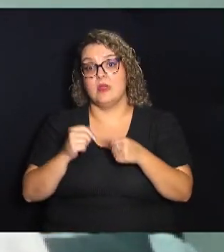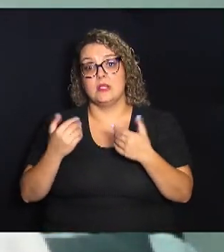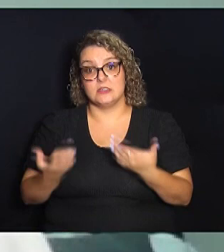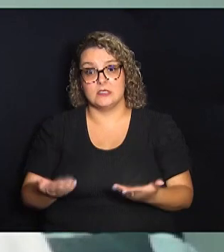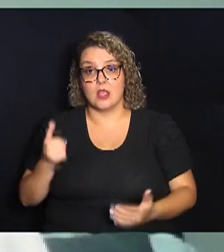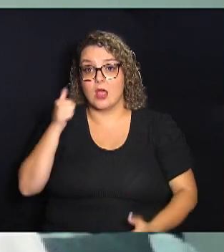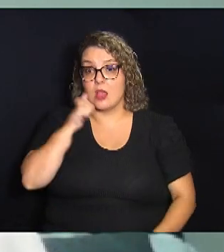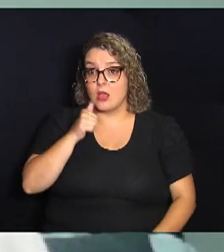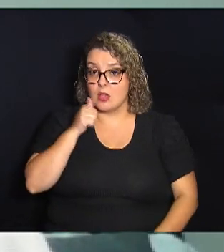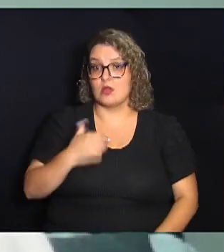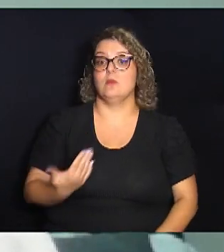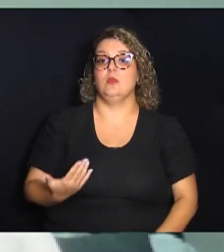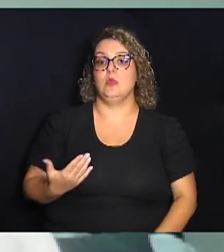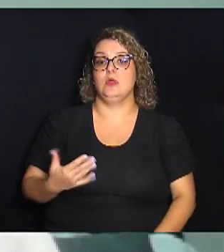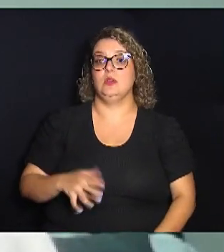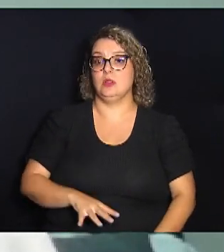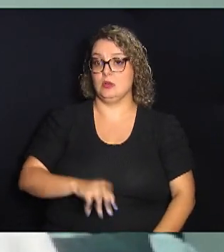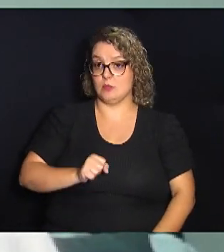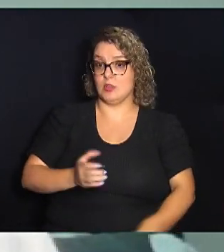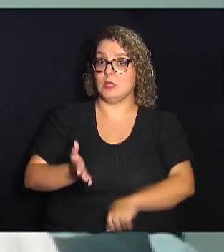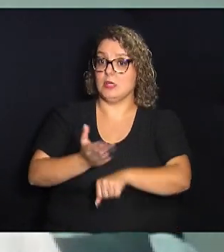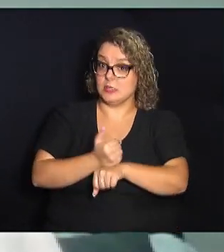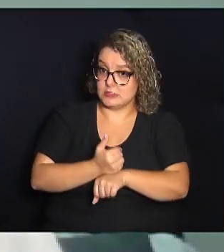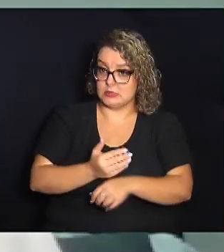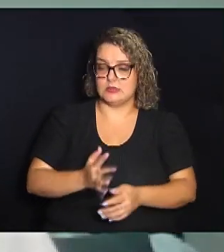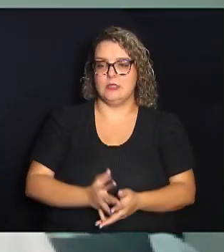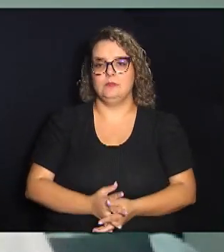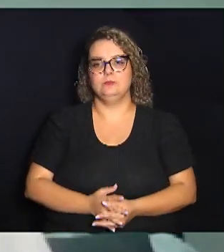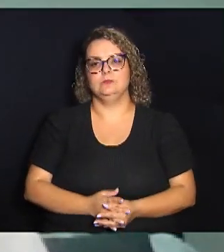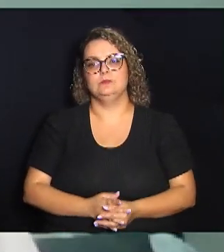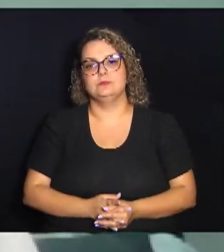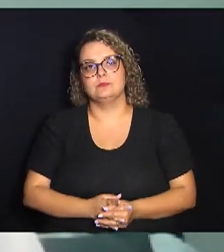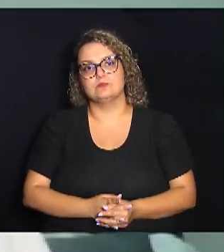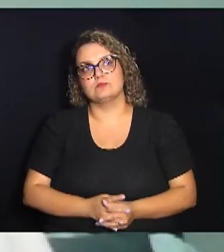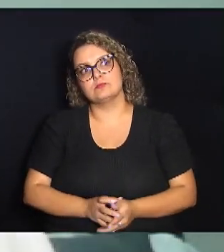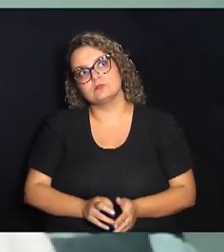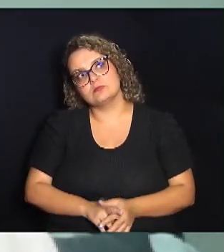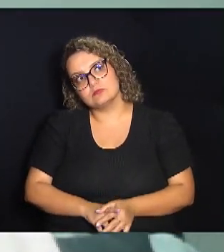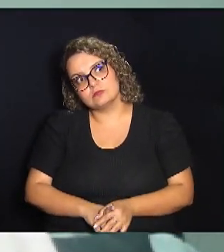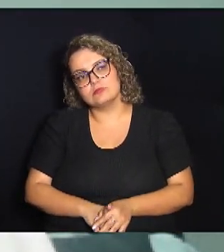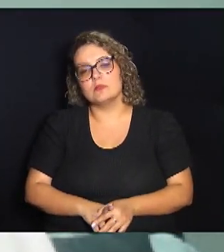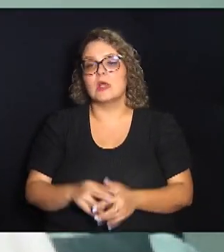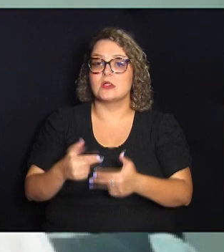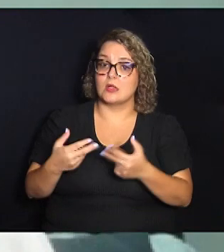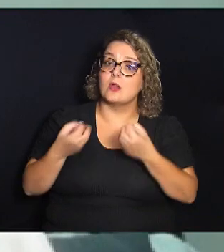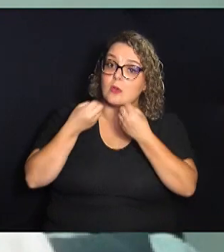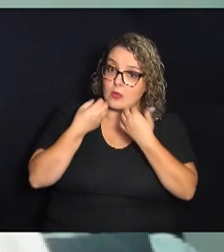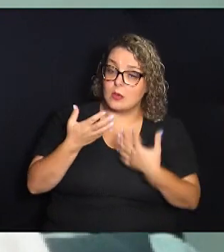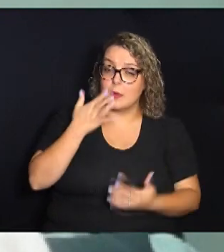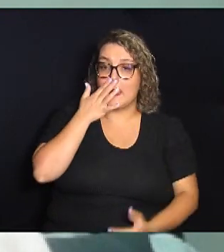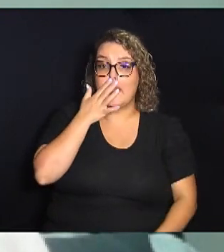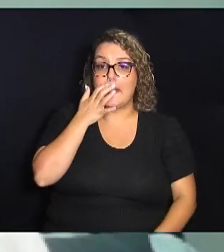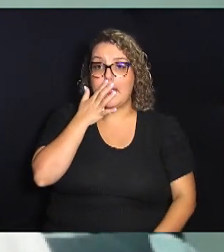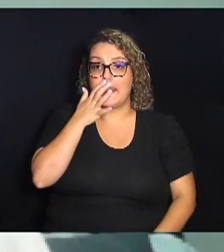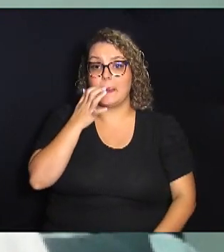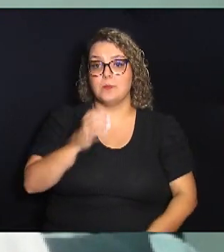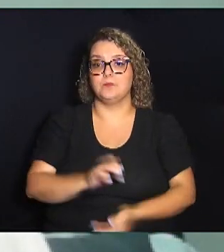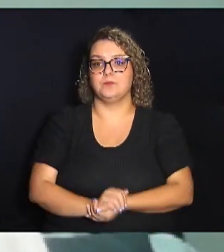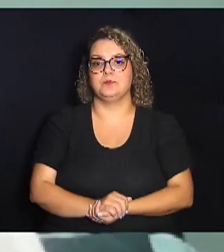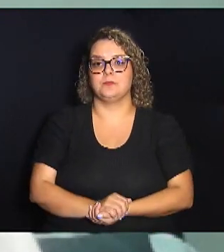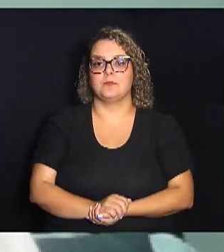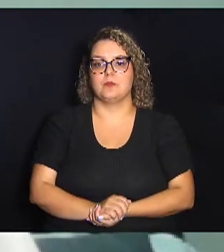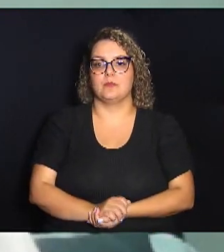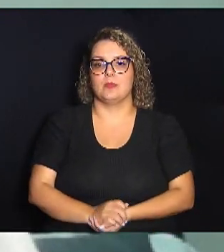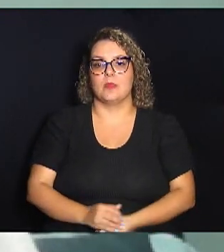mulheres entrem na menopausa mais cedo. Mas o lado bom é que essas mulheres podem